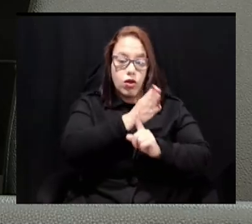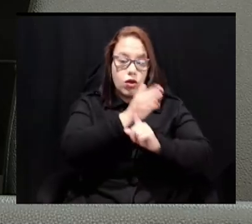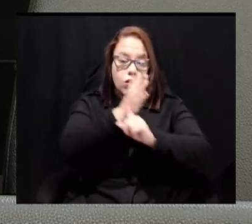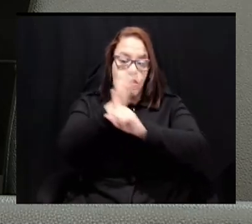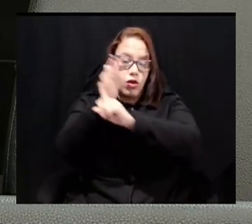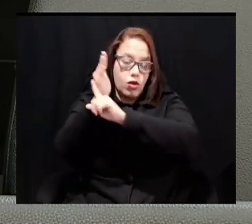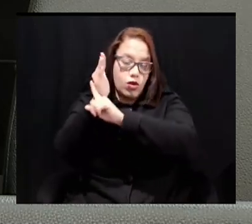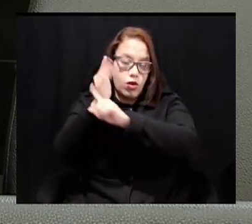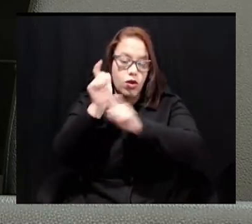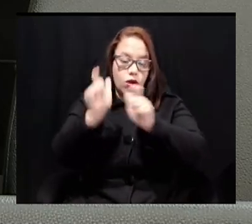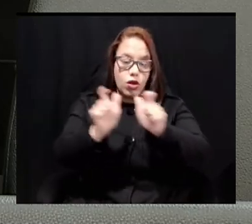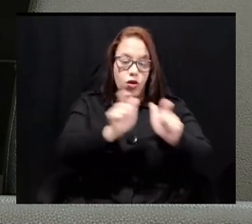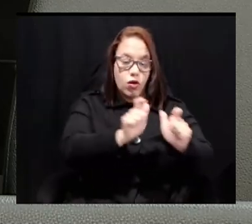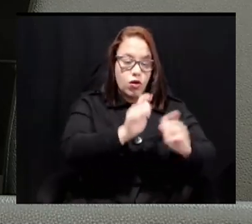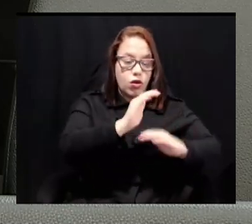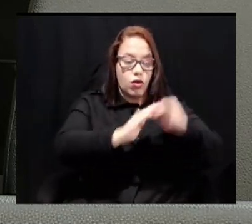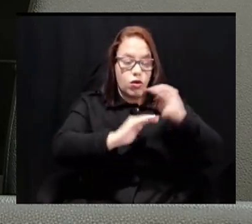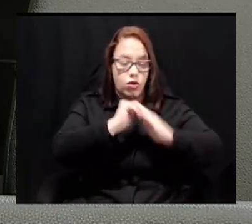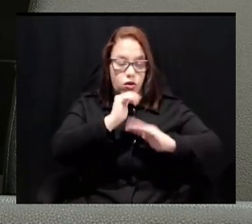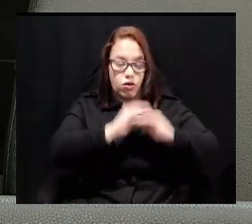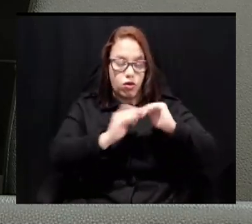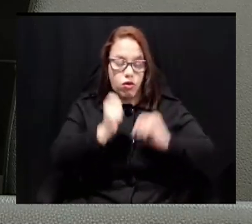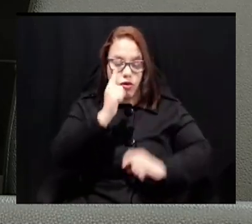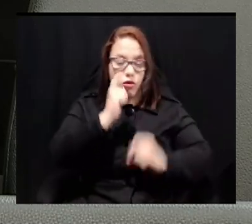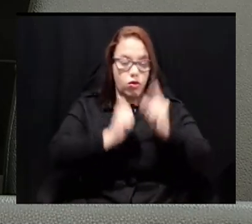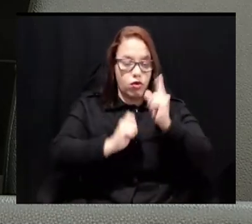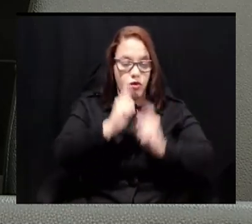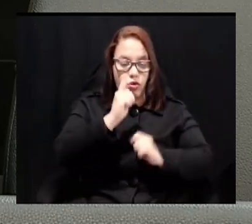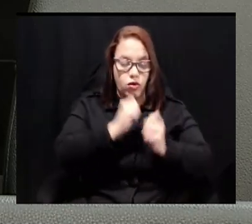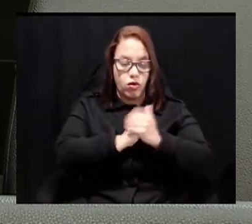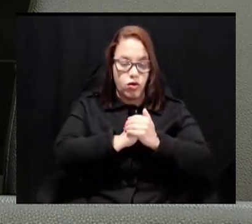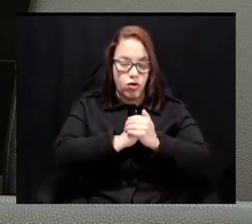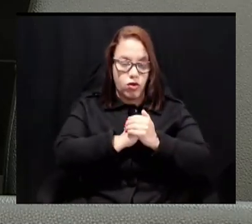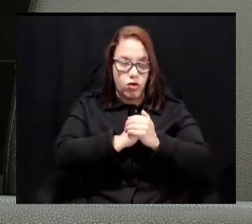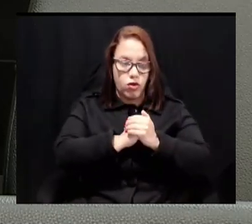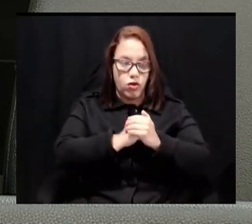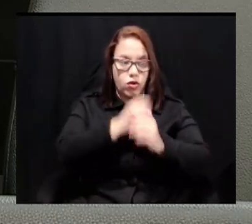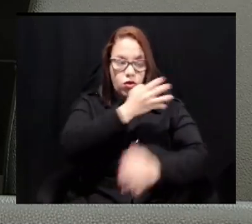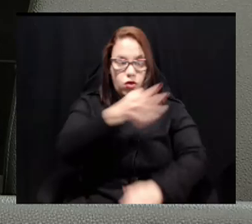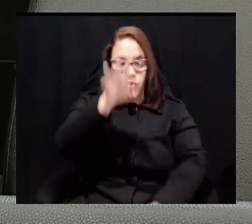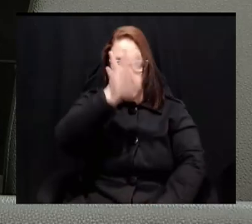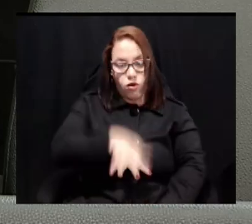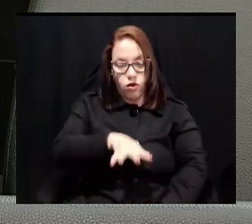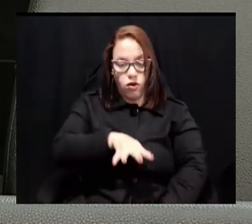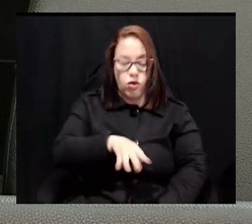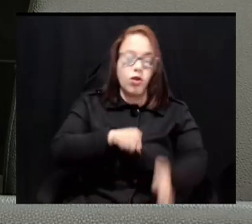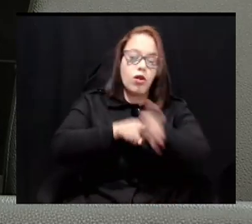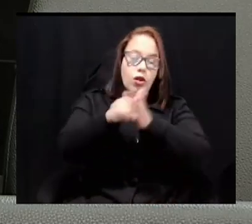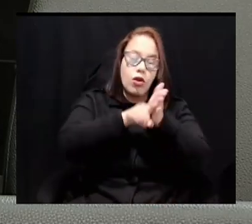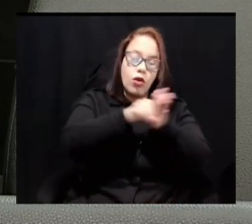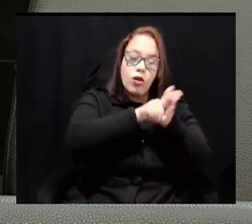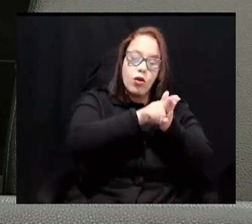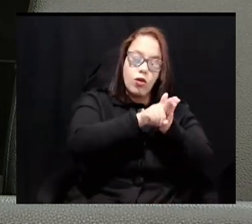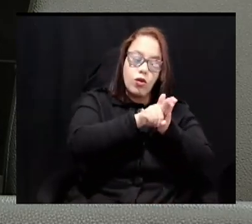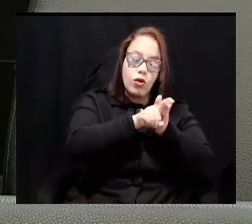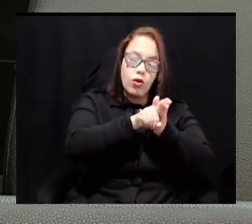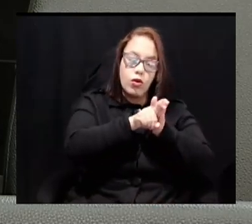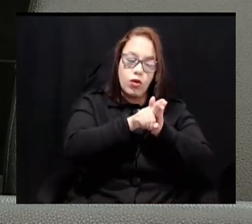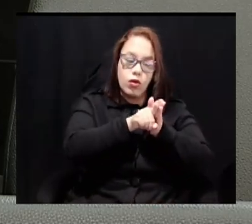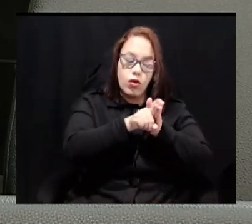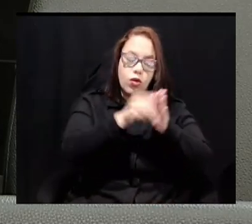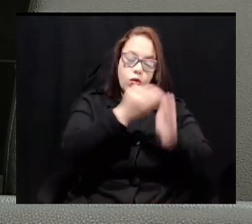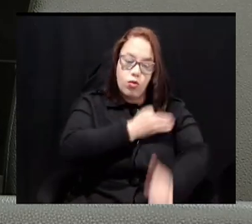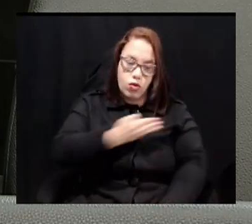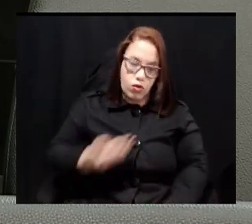áreas para a formulação de algumas planilhas ou questionários. Então, quer dizer, o ambiente público já está trabalhando